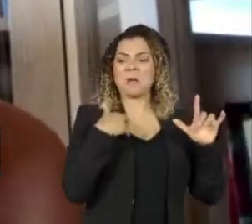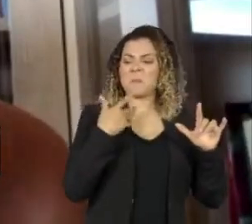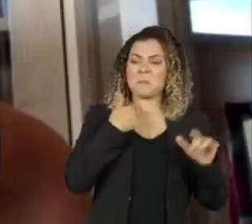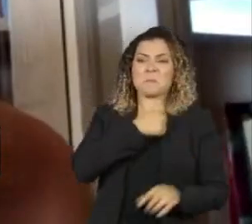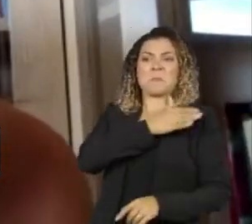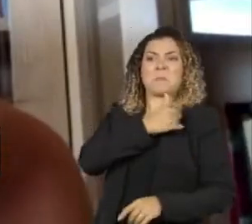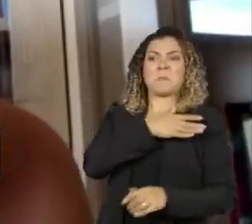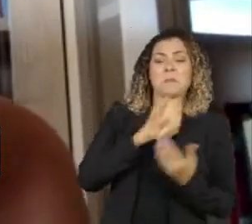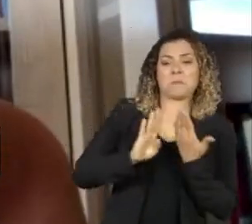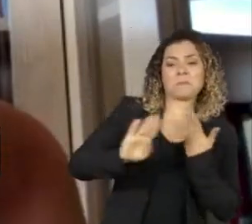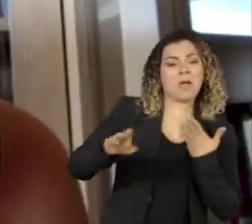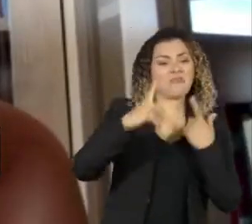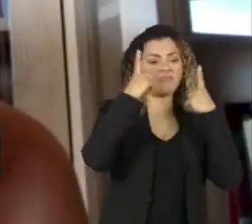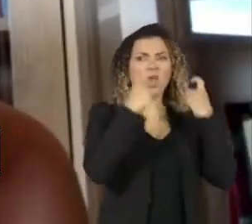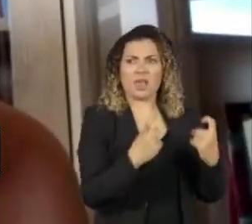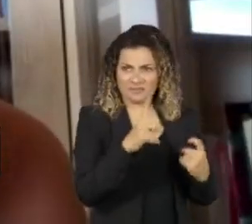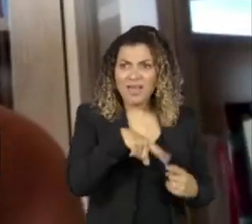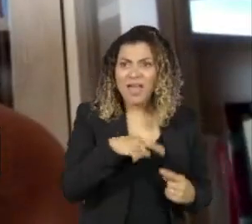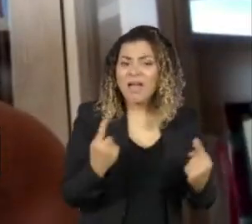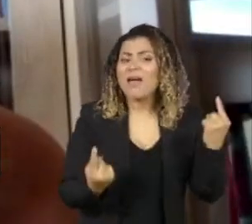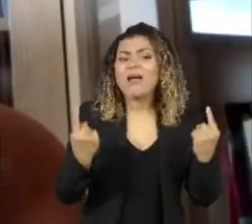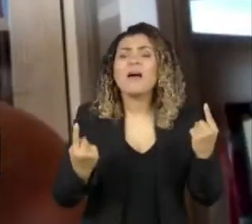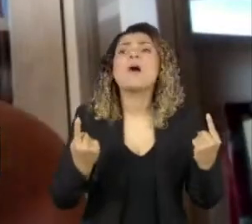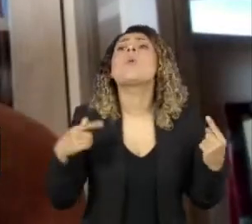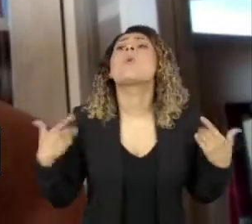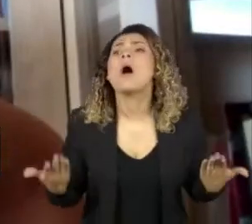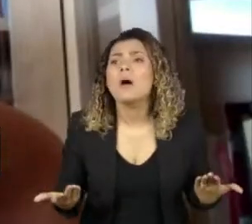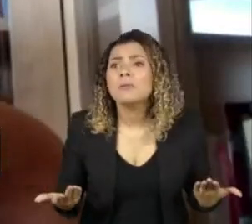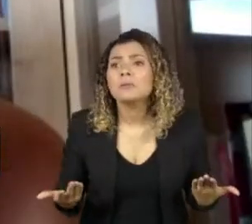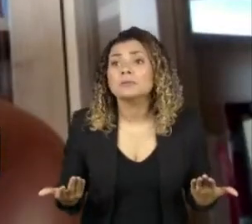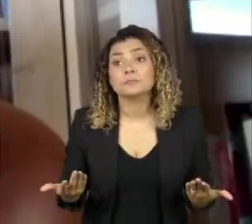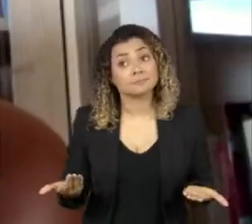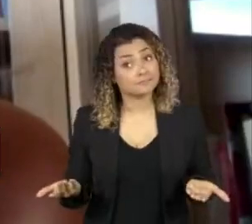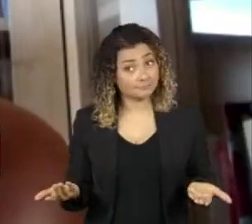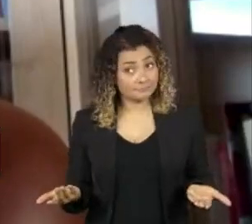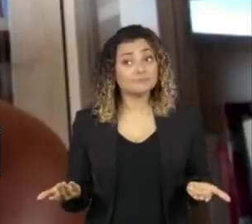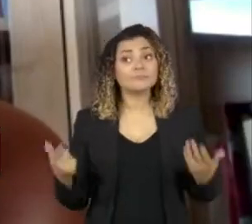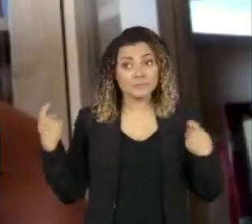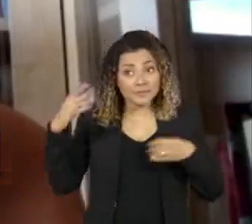outros, é ser violento. Essa é a ideia, promover a convivência nas escolas.